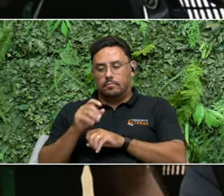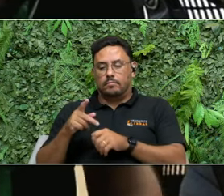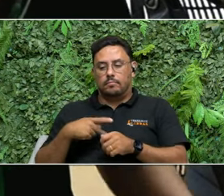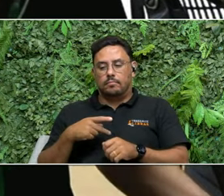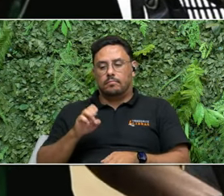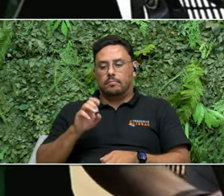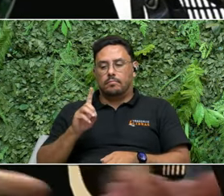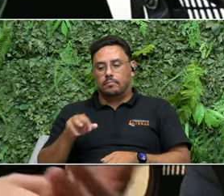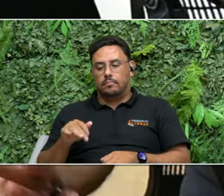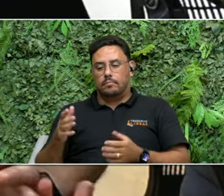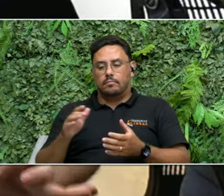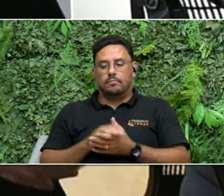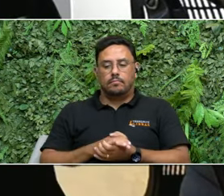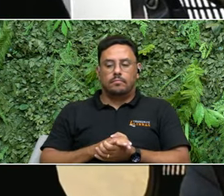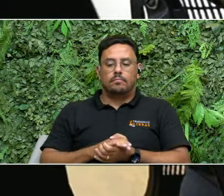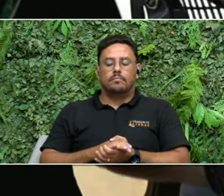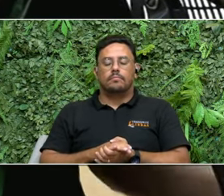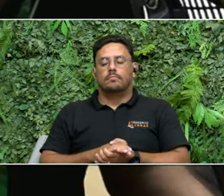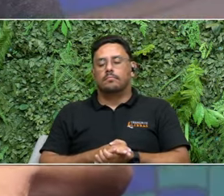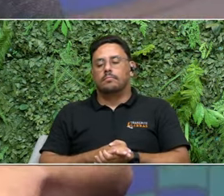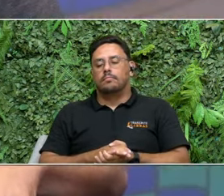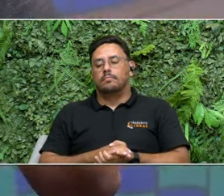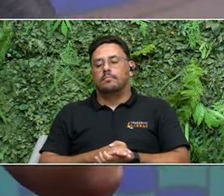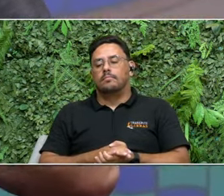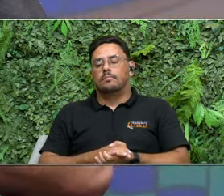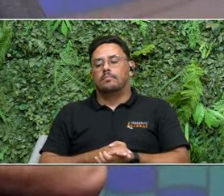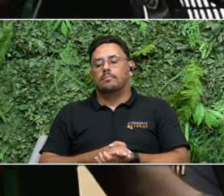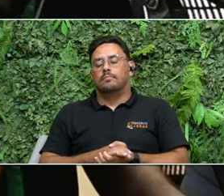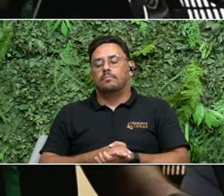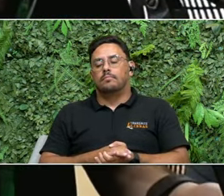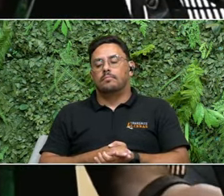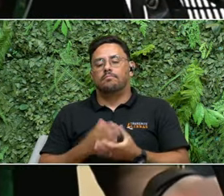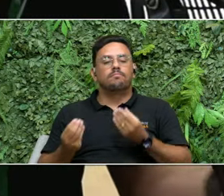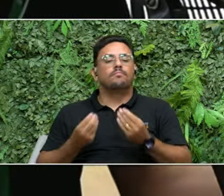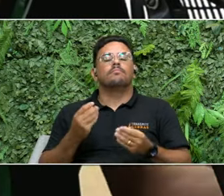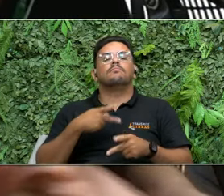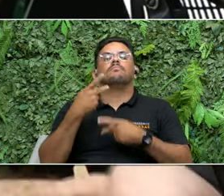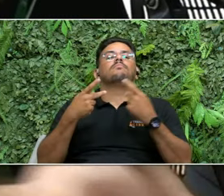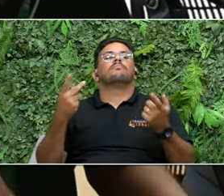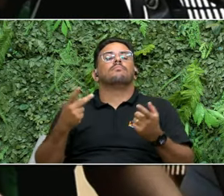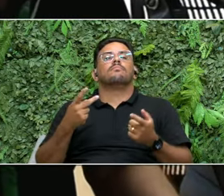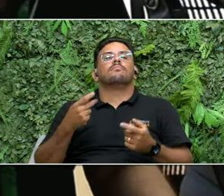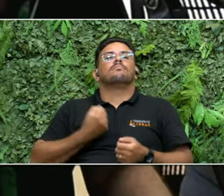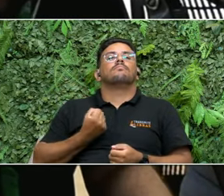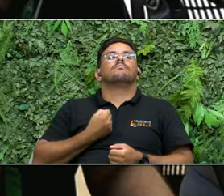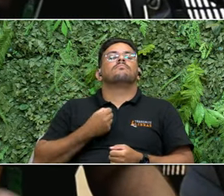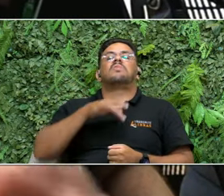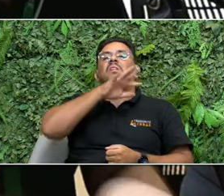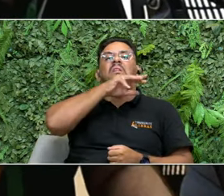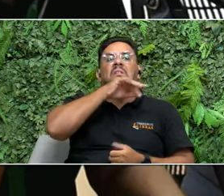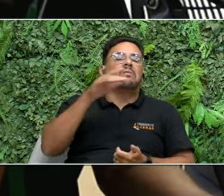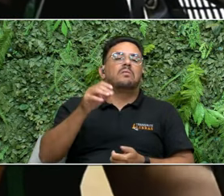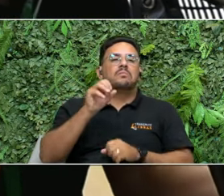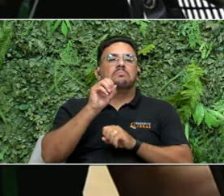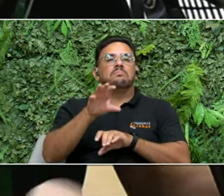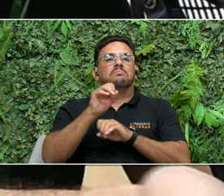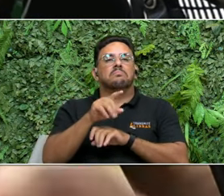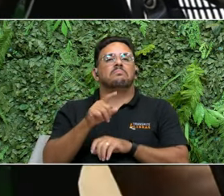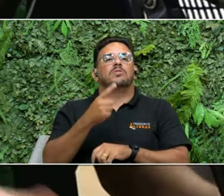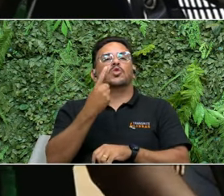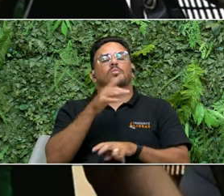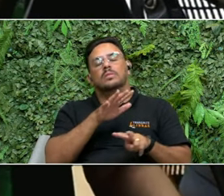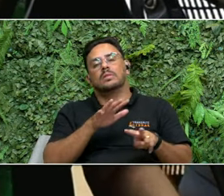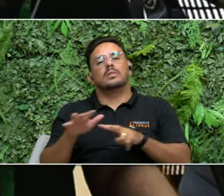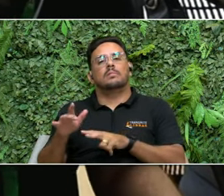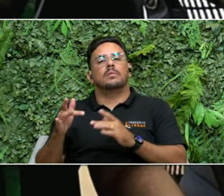colocou Edenilson tá bom ah não tem não né como é que eu vou crucificar como é que eu dou uma nota ruim pro cara que que pô tem uma semana